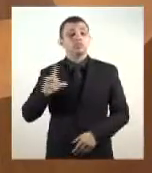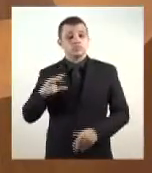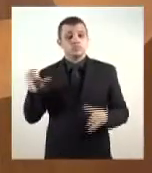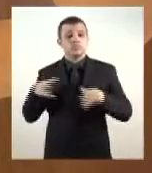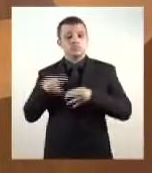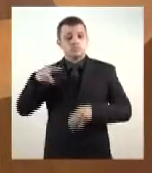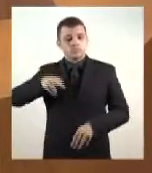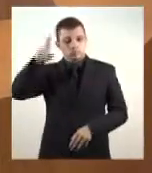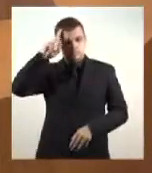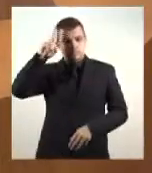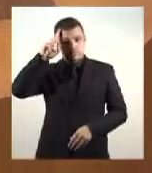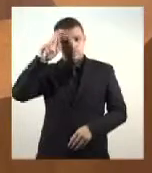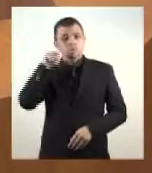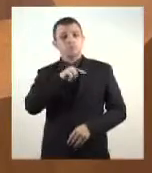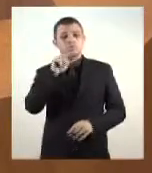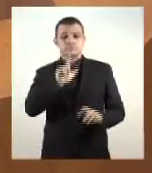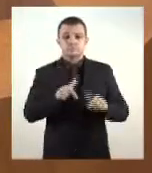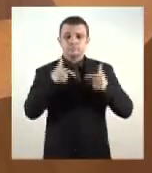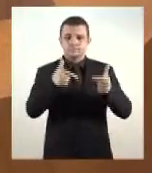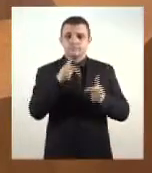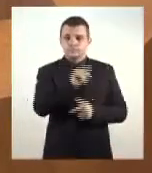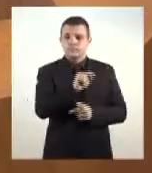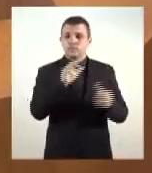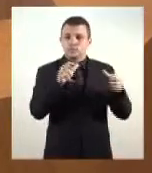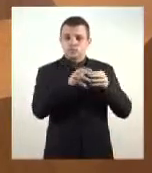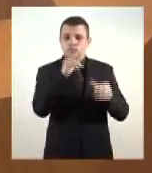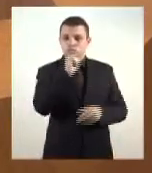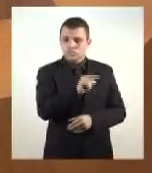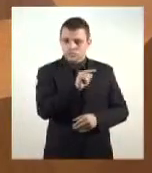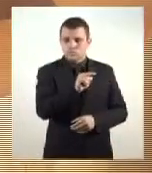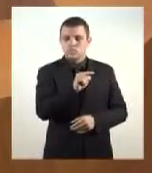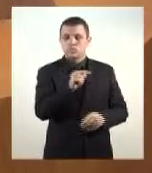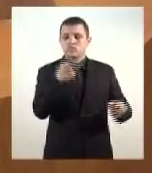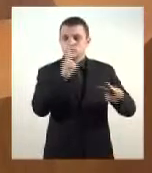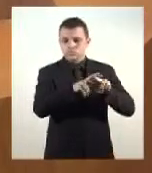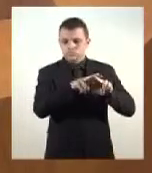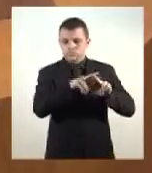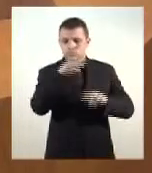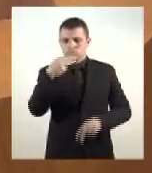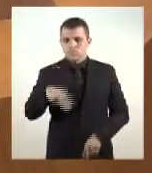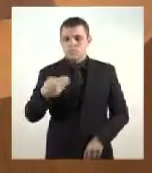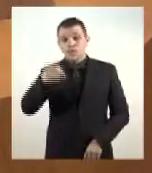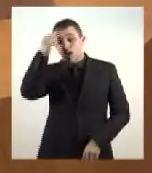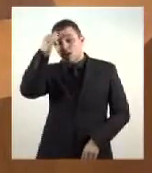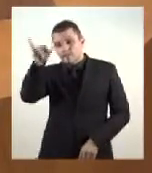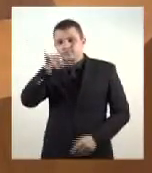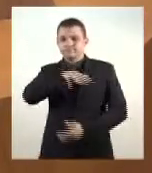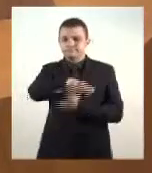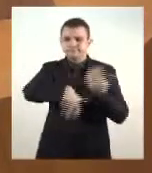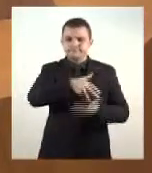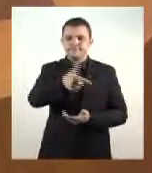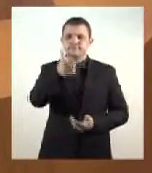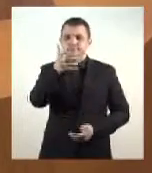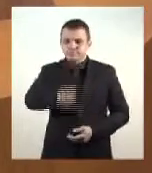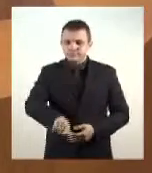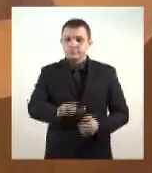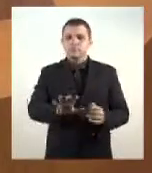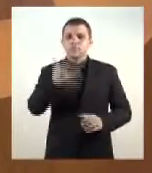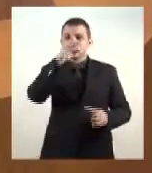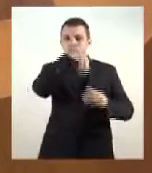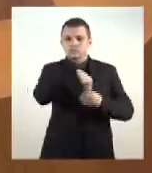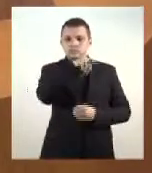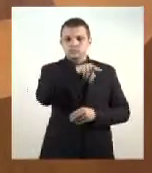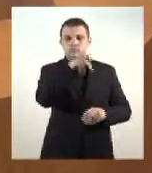frente do sistema prisional do Maranhão, no sentido de evitar que novas rebeliões aconteçam, como aconteceu no